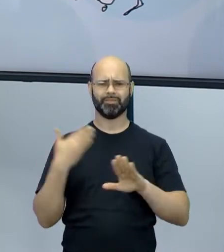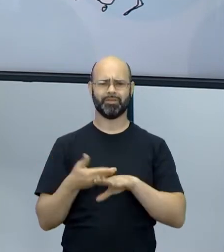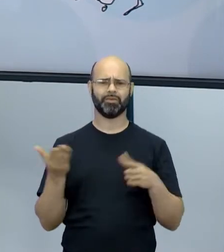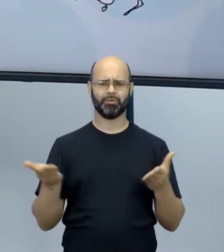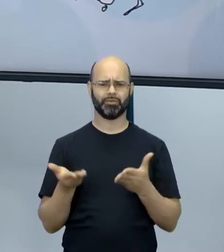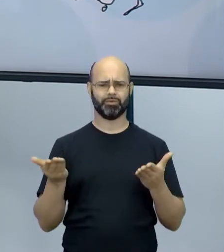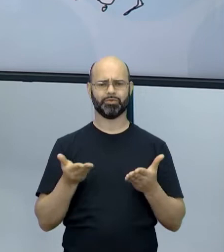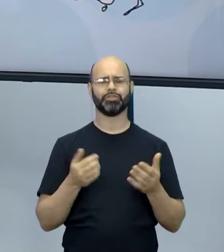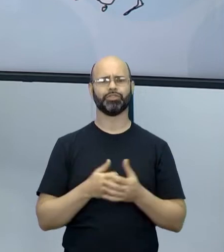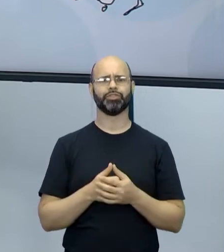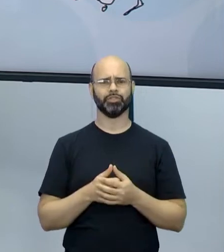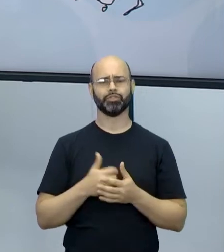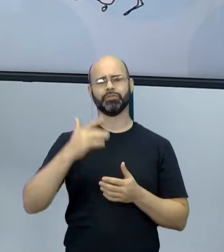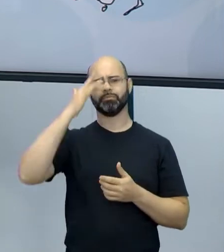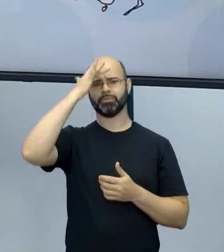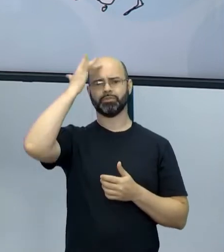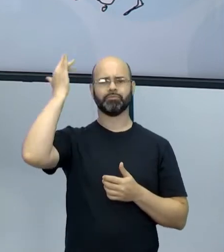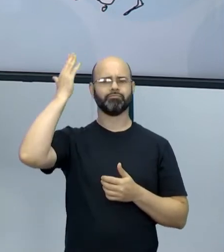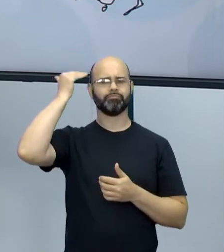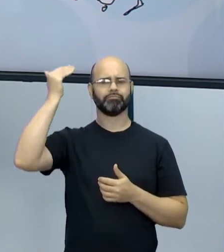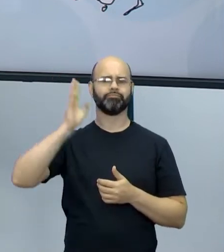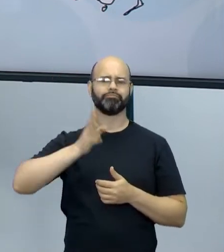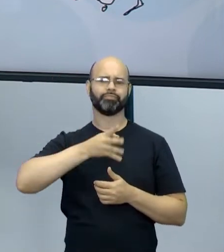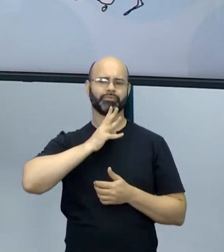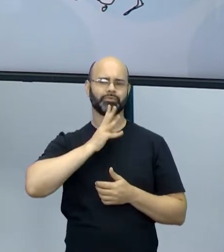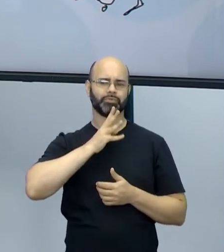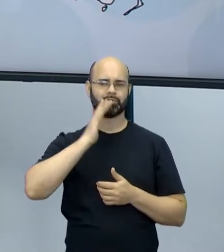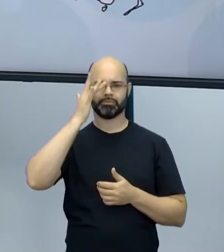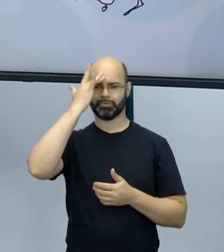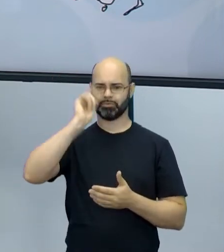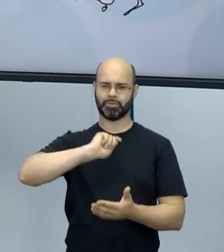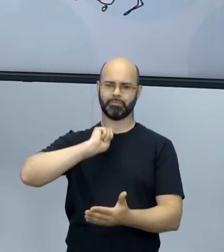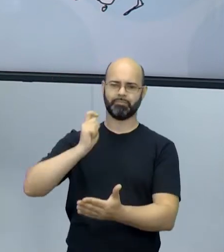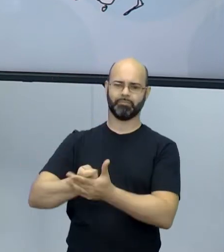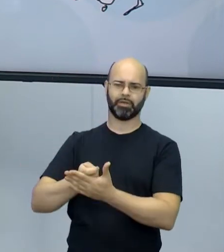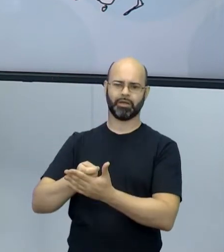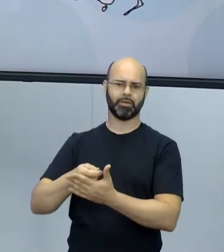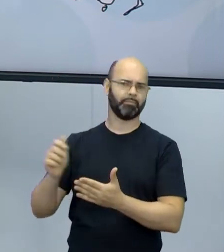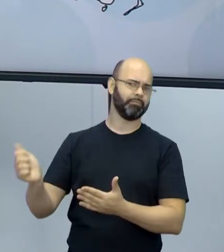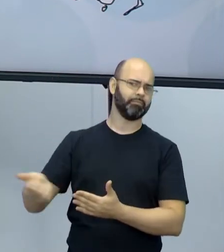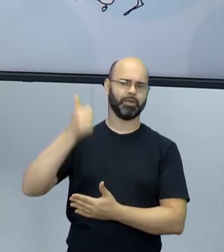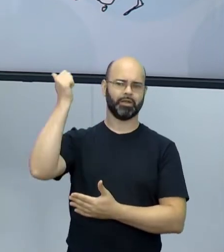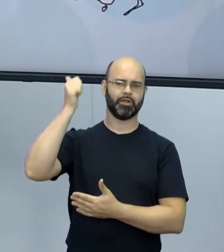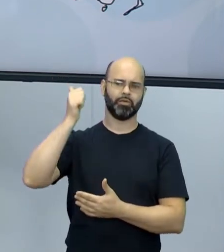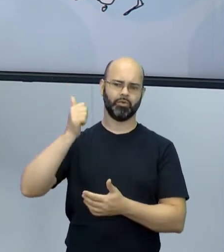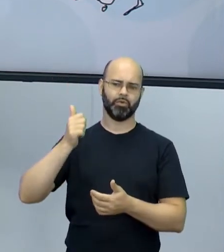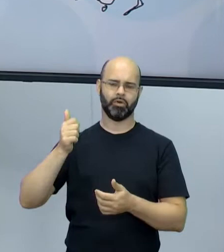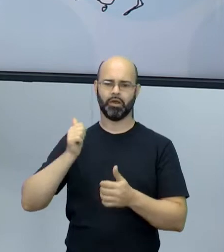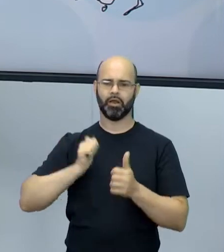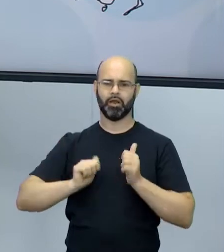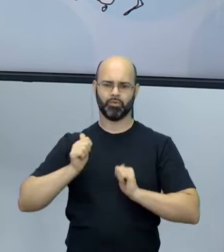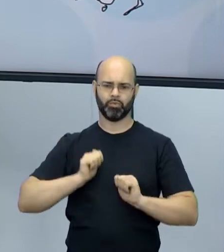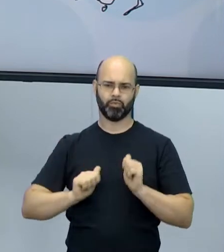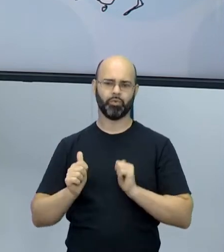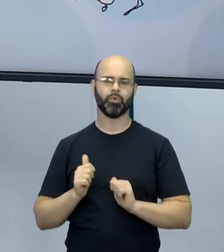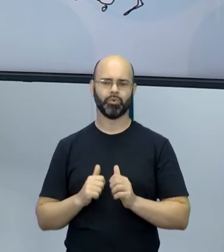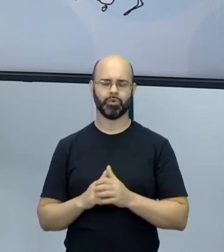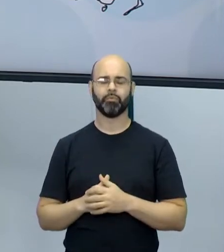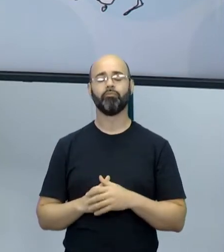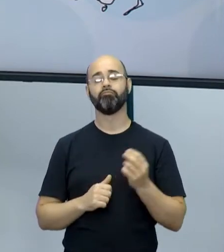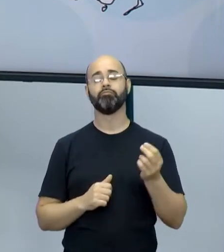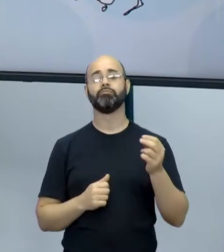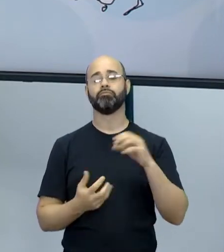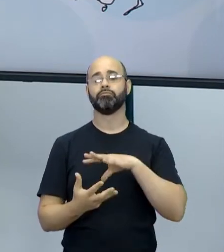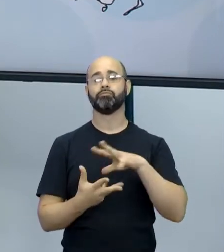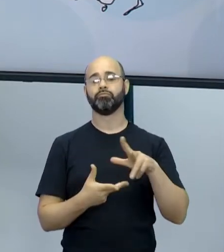atores mais reconhecidos, durante muito tempo foi um dos atores mais bem pagos do mundo. E aí o cinema americano cooptou e mudou.